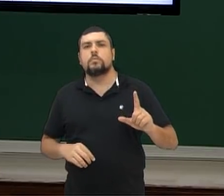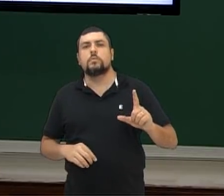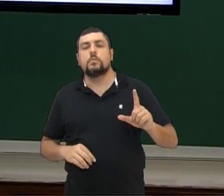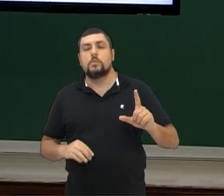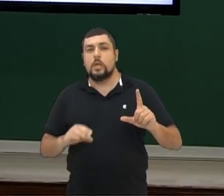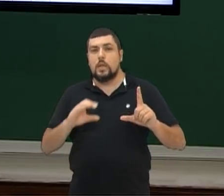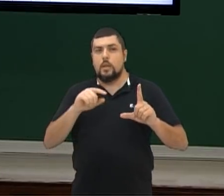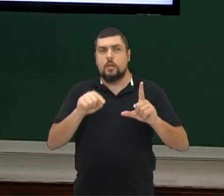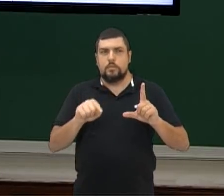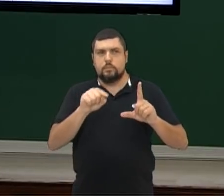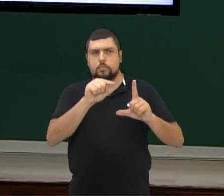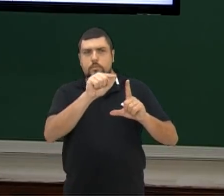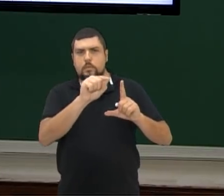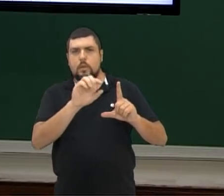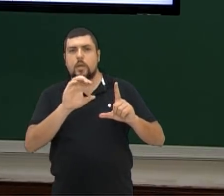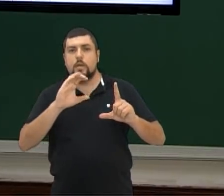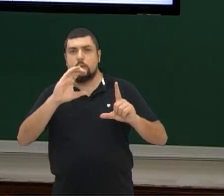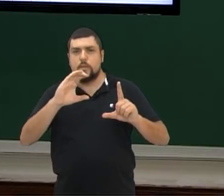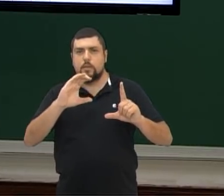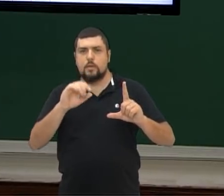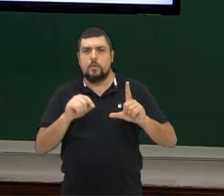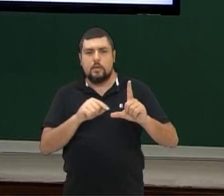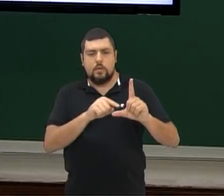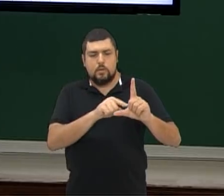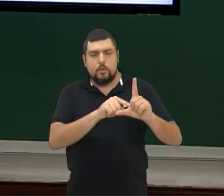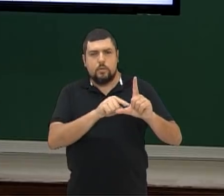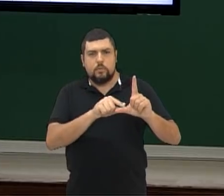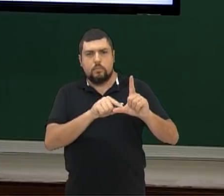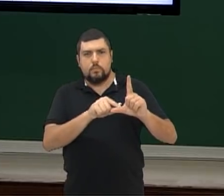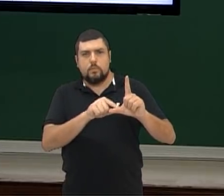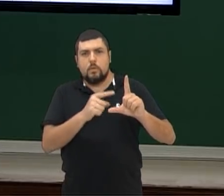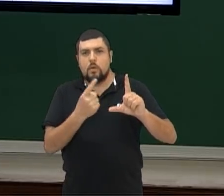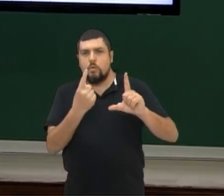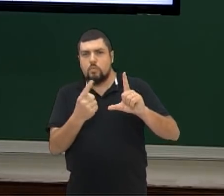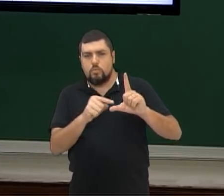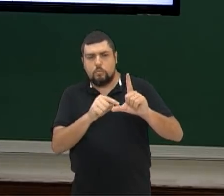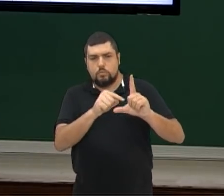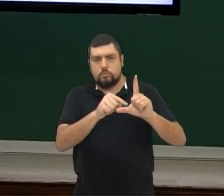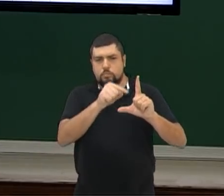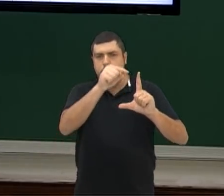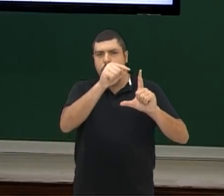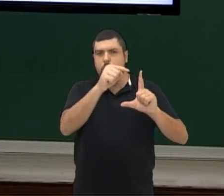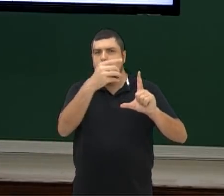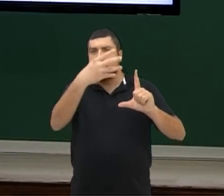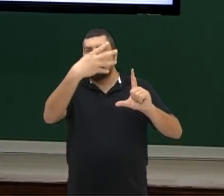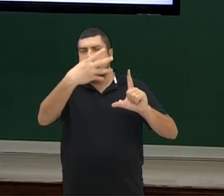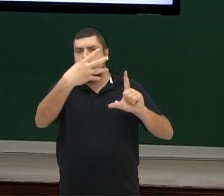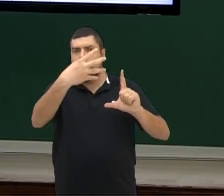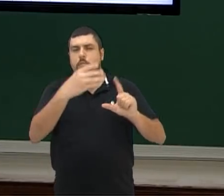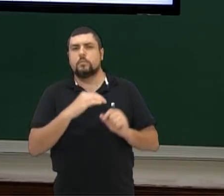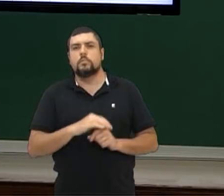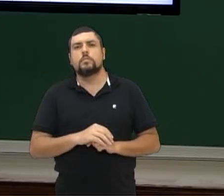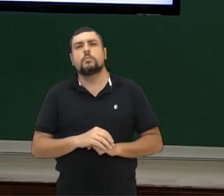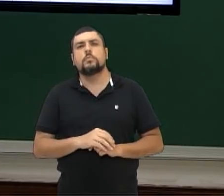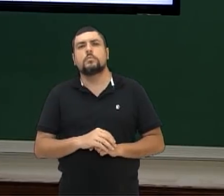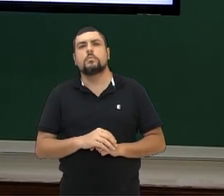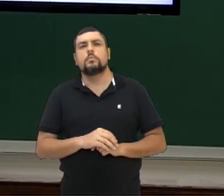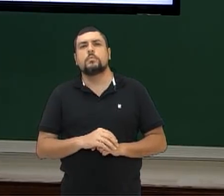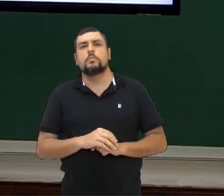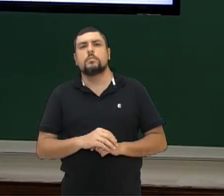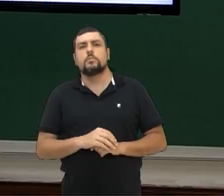letra C, 1 e 4. 1 e 4. Então, essa daqui